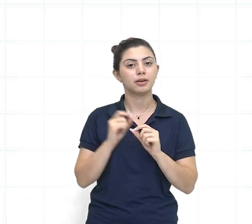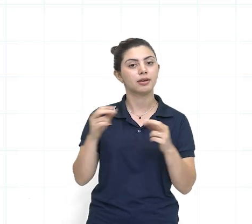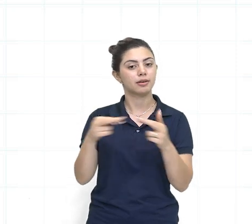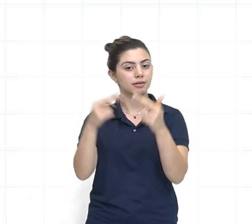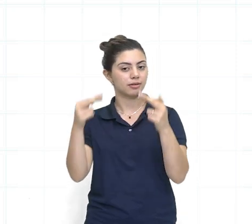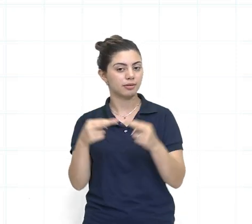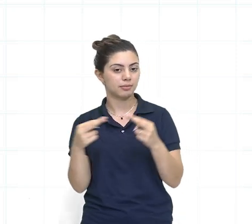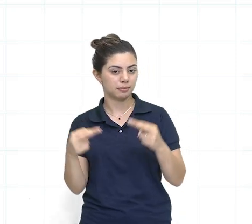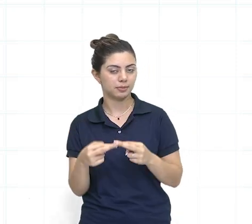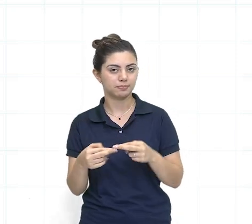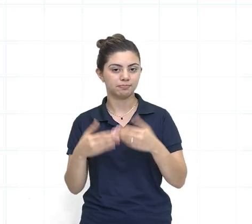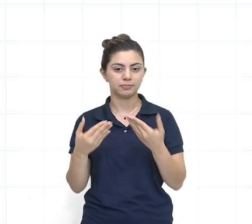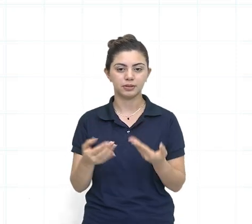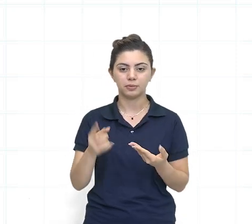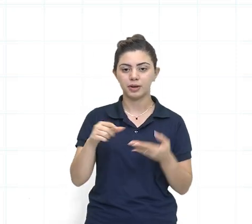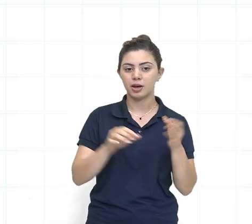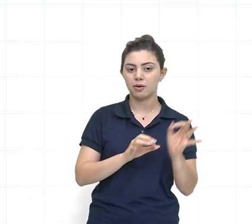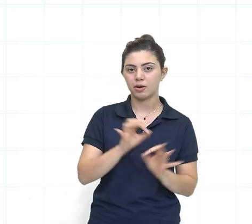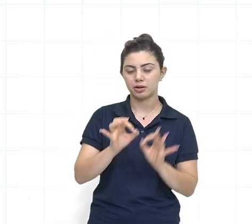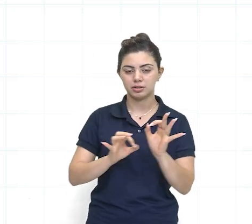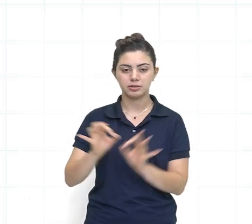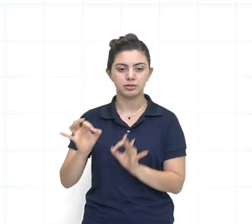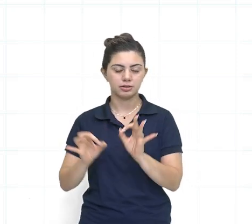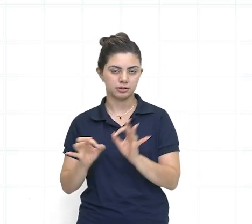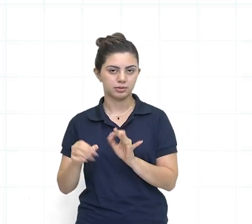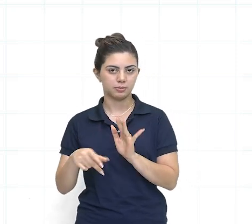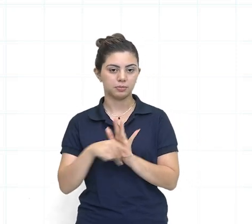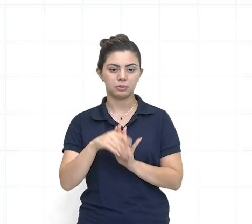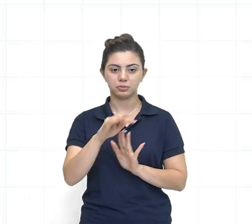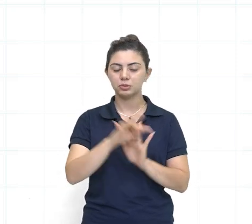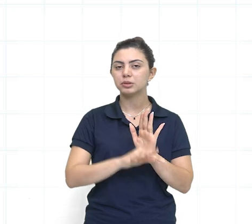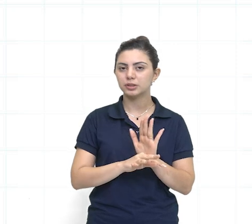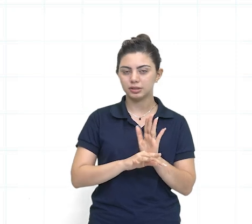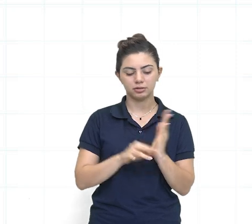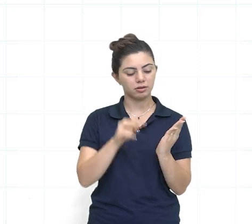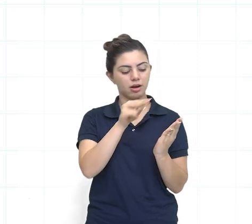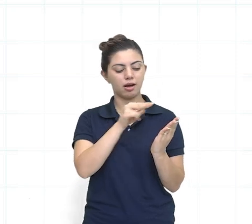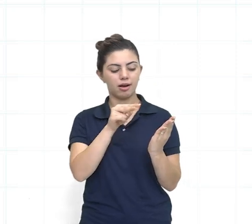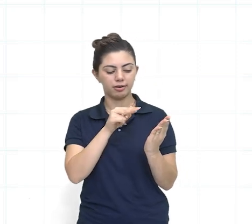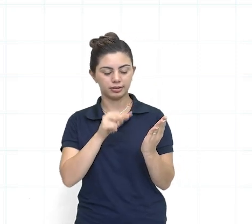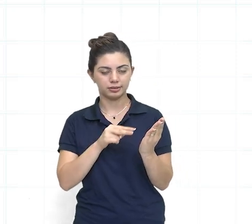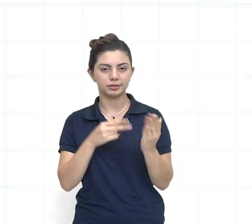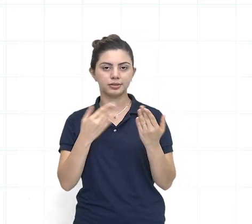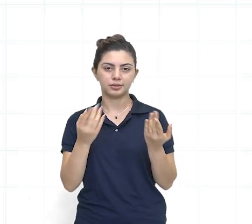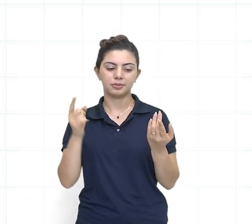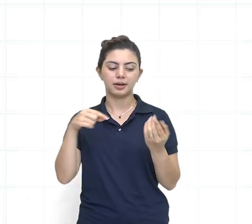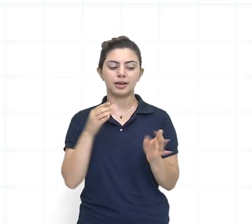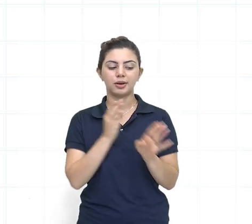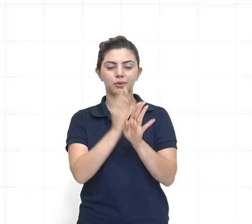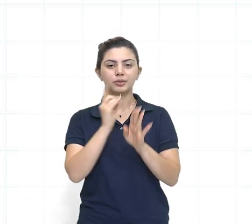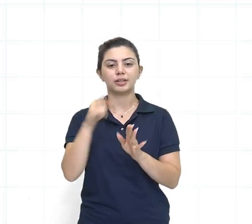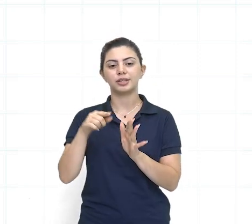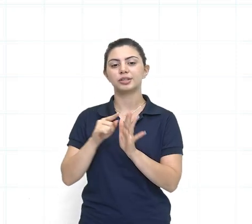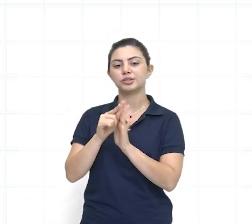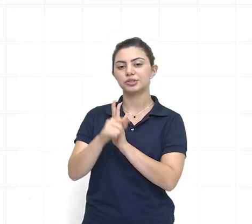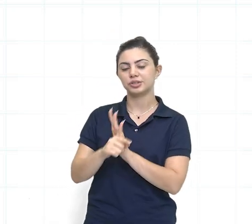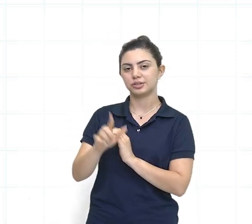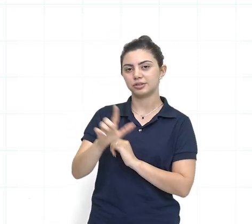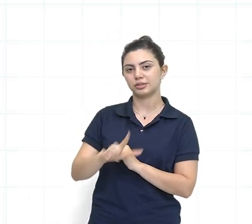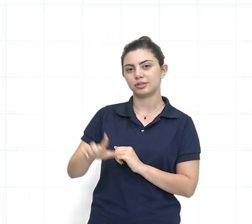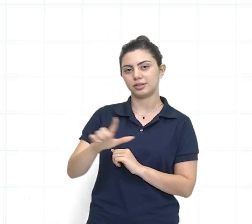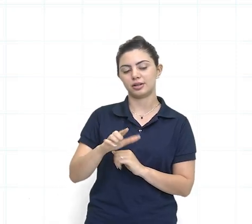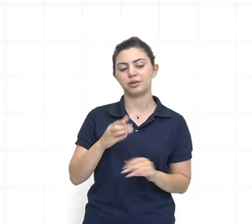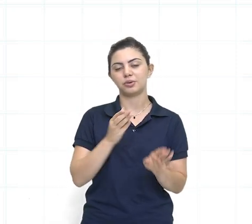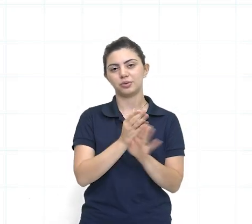rima. Essa organização espacial é espacial, visual e colabora para a identificação do gênero já pelo